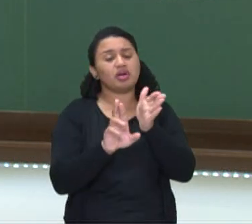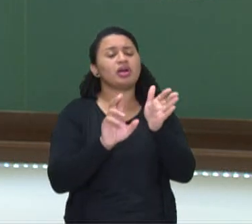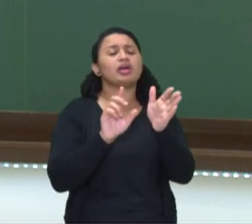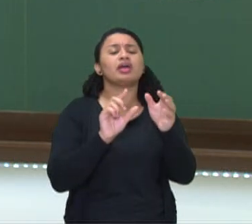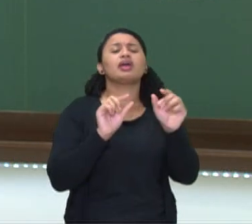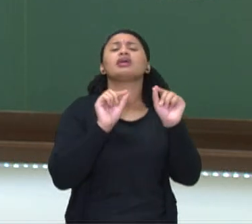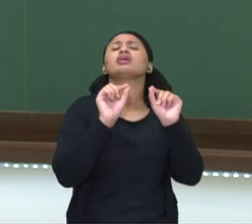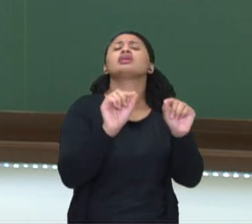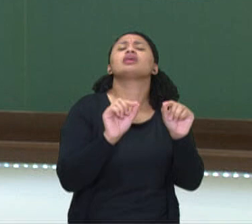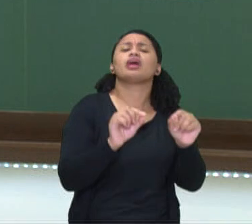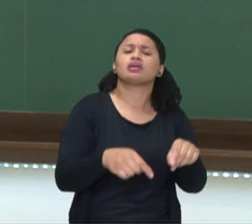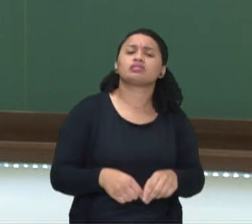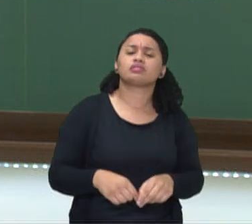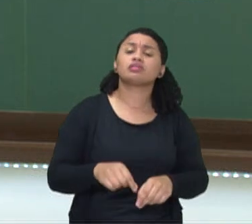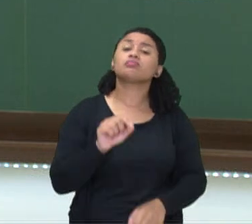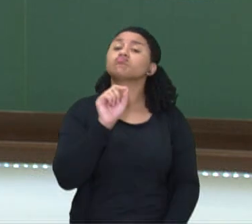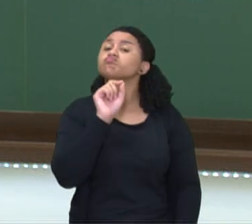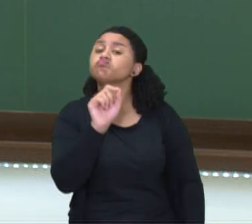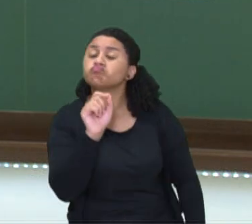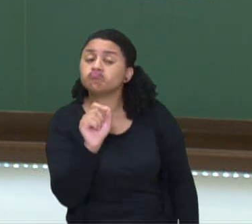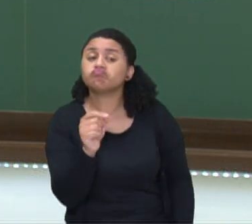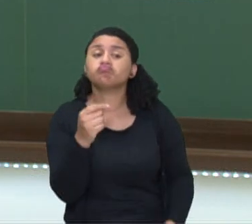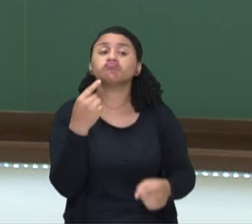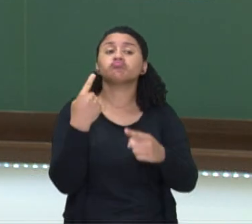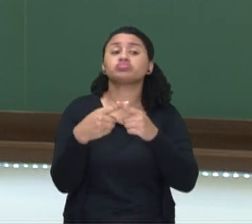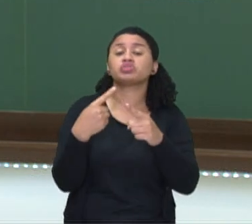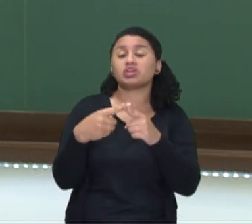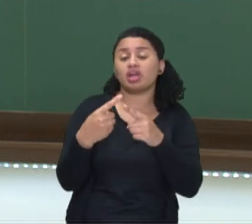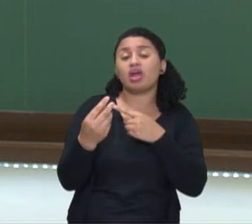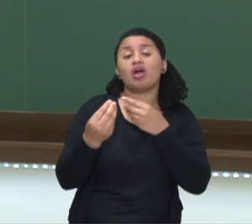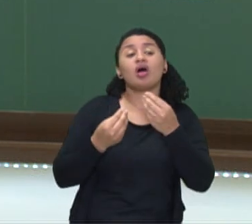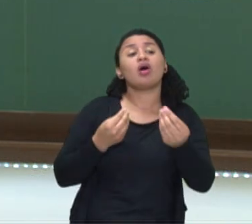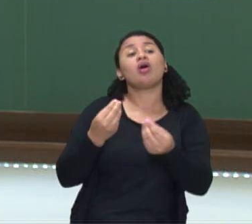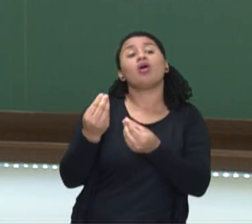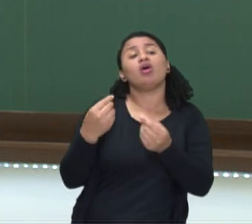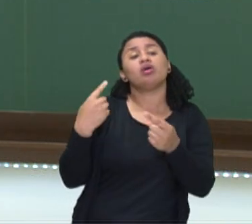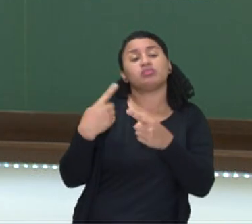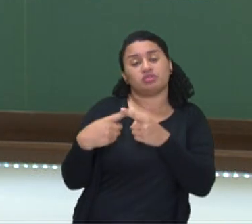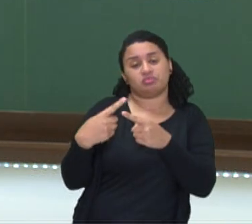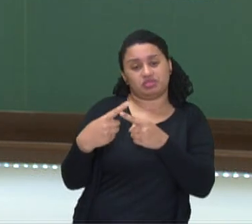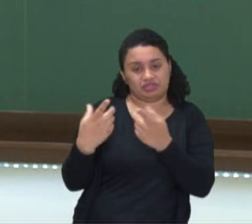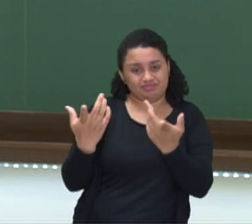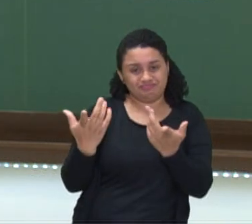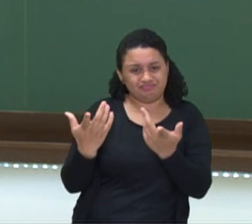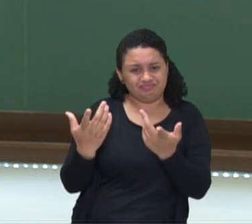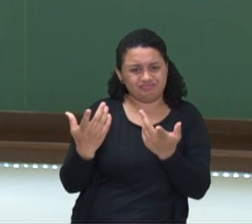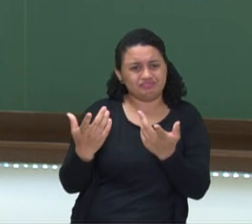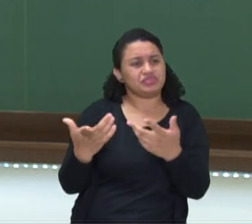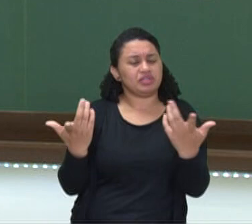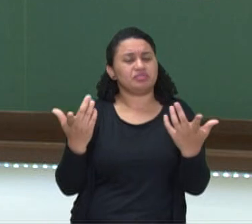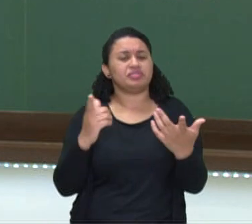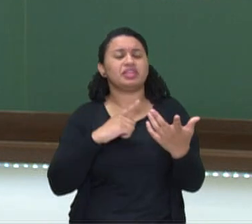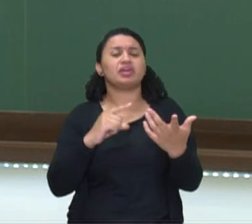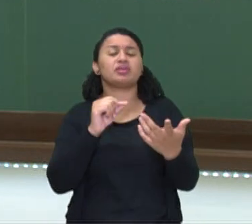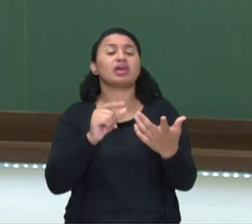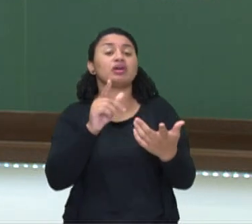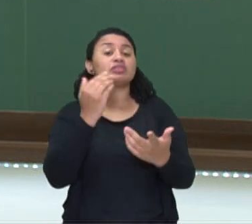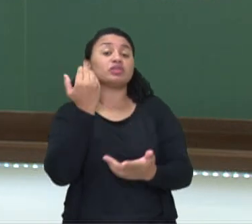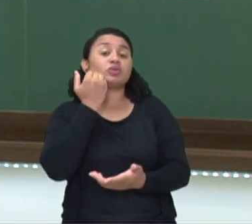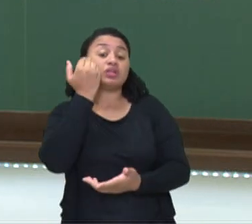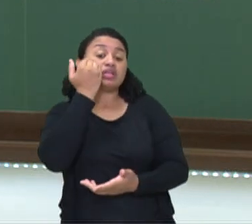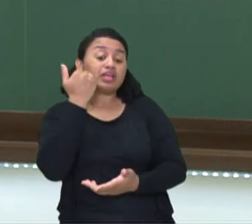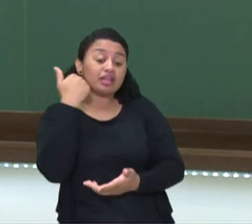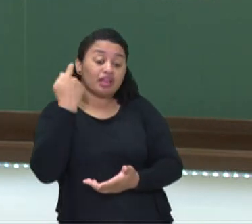por que se deu esse fato apresentado. O fato apresentado, nós temos aqui a ideia dos adolescentes que criaram